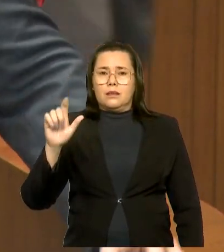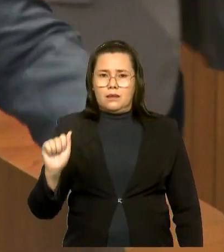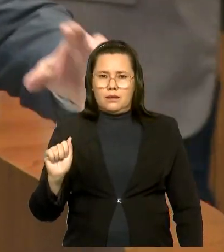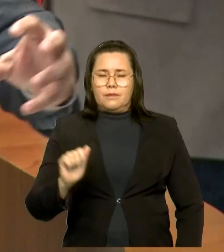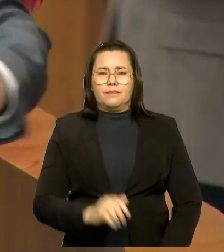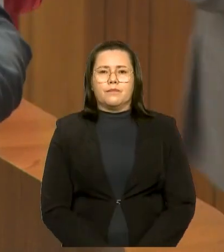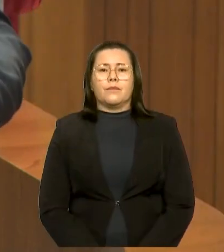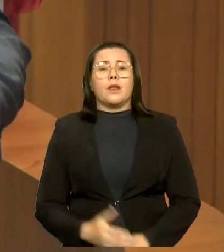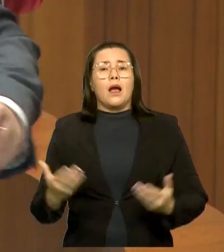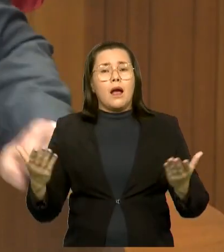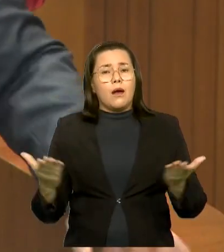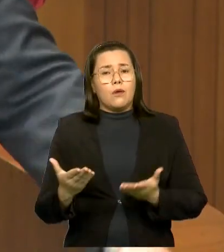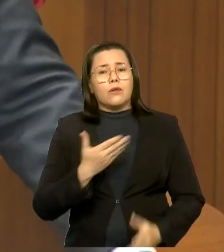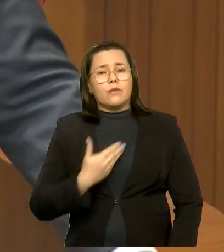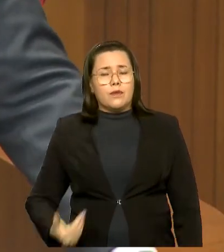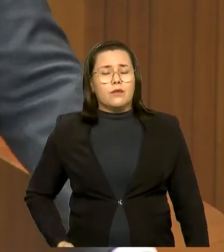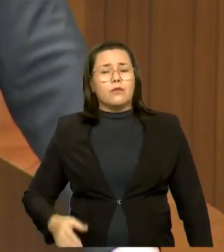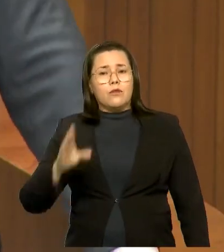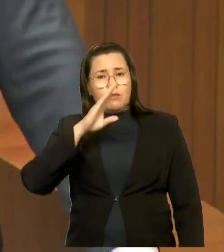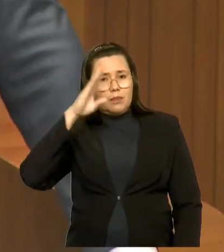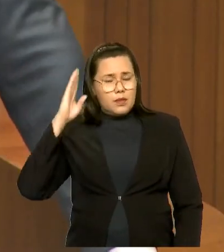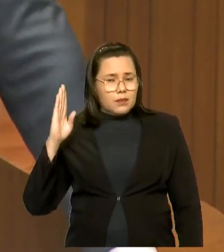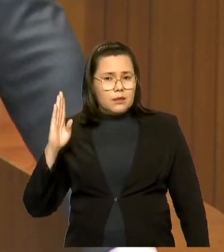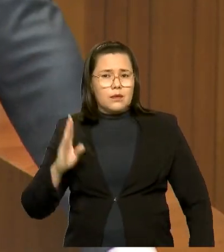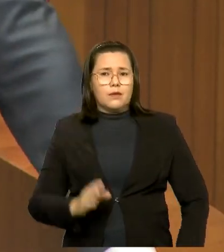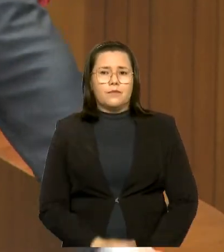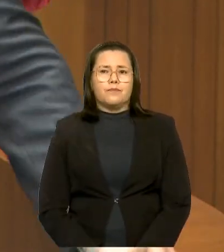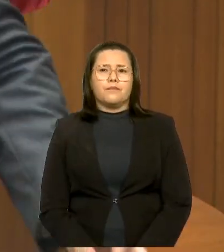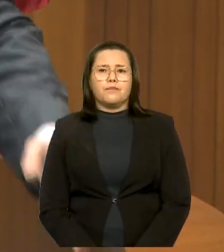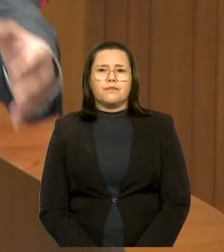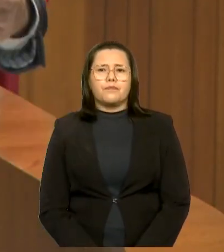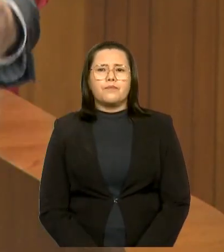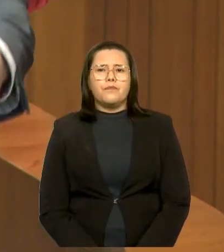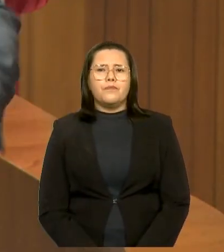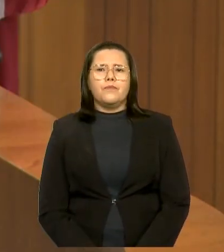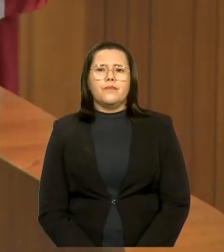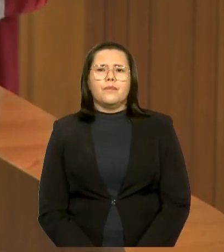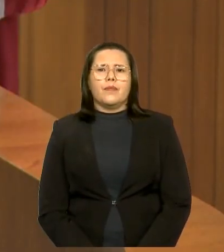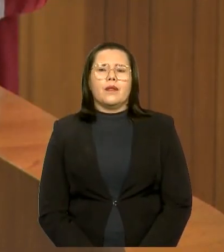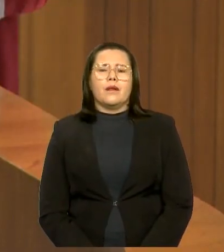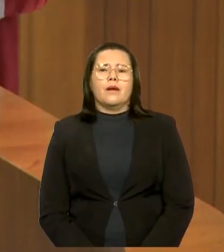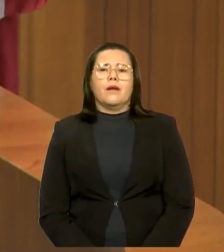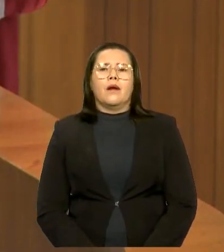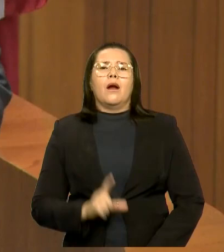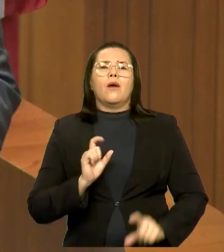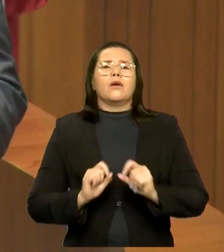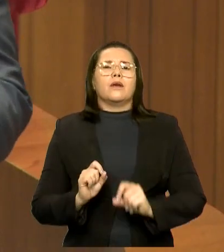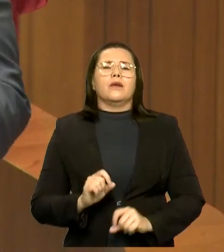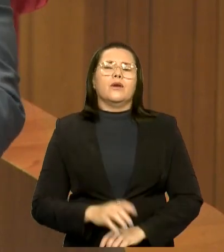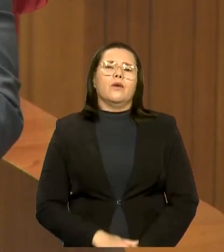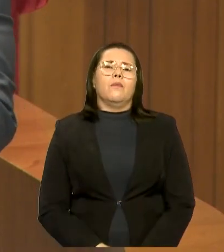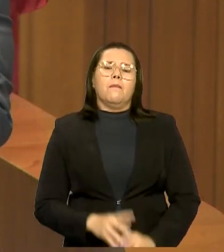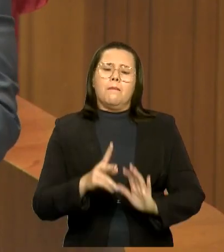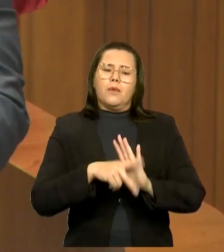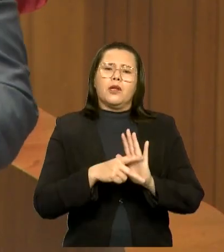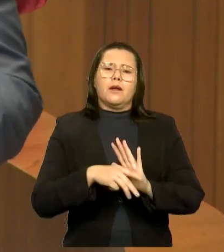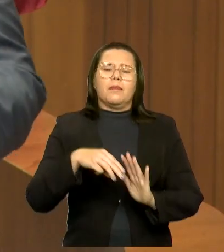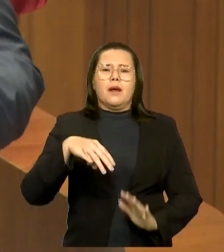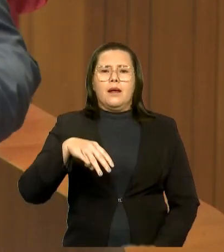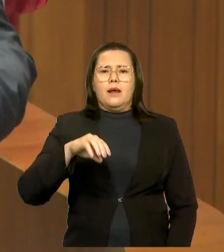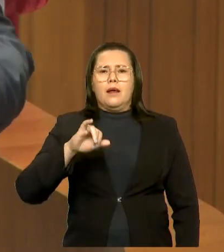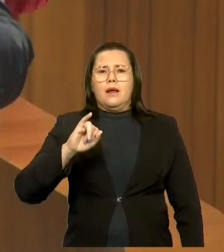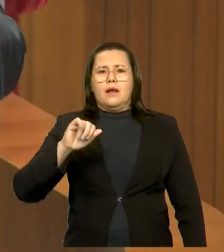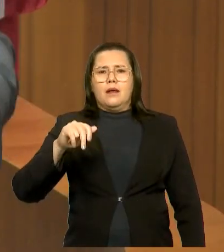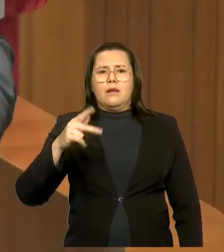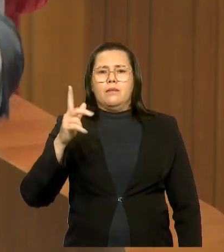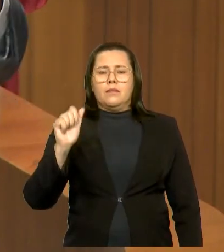Carlos Brandão também fez um adendo a esse programa, chamando também de Minha Renda, mas um programa que garantiu às pessoas o microempreendedorismo,